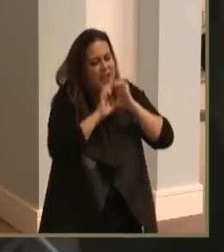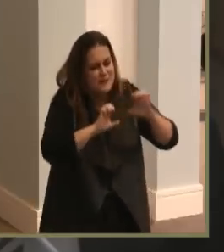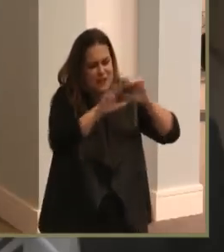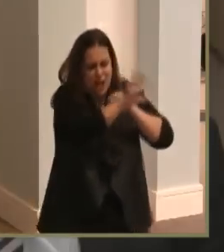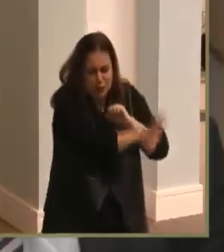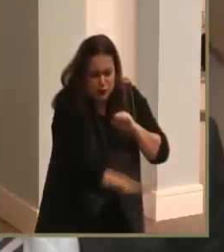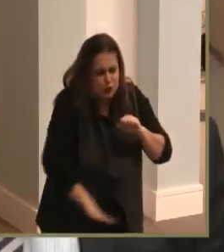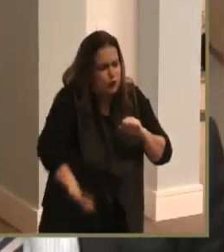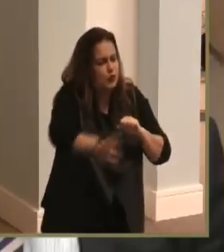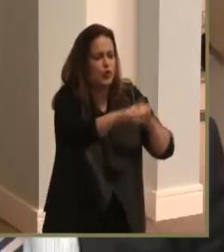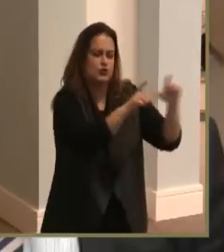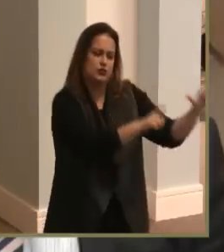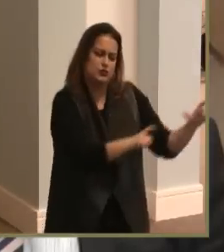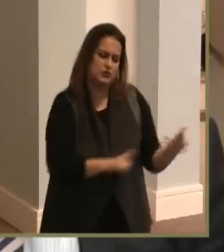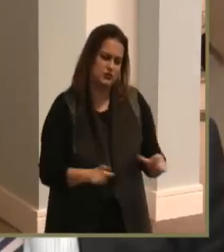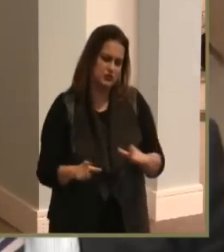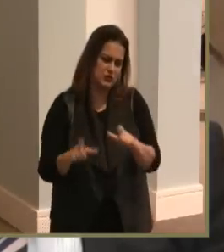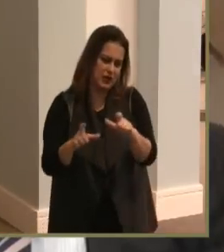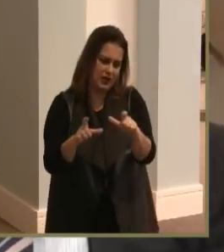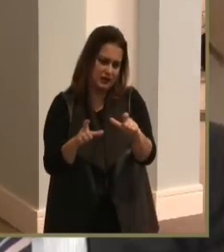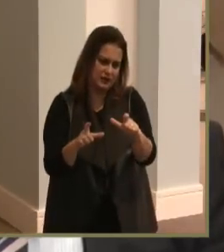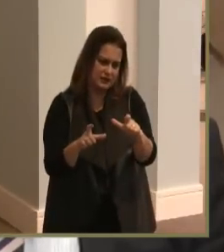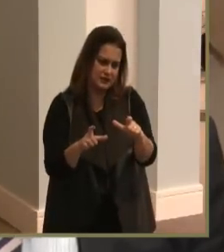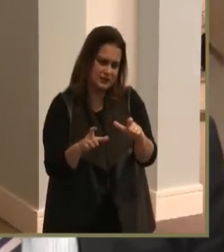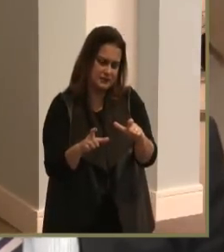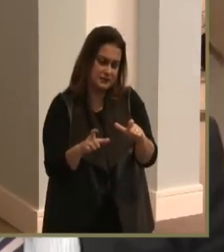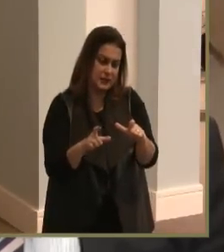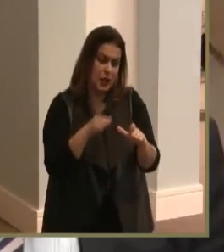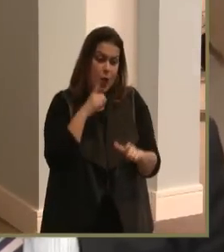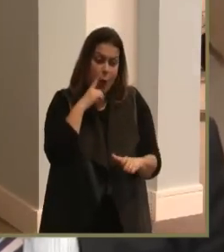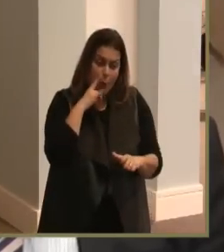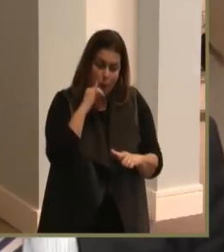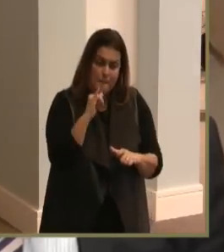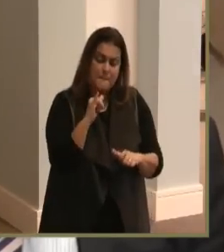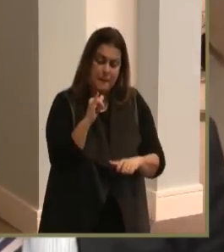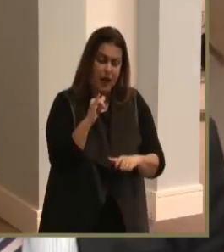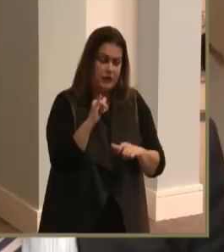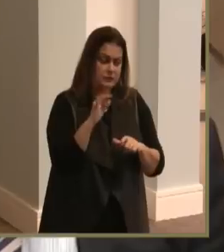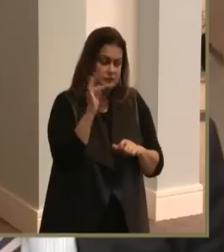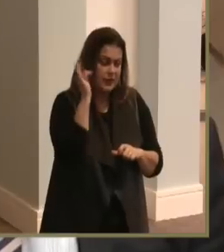região. Tertuliano, considerado o pai da teologia latina,